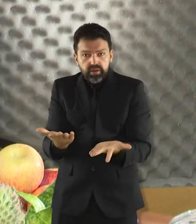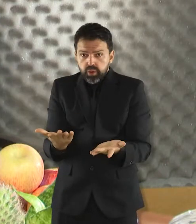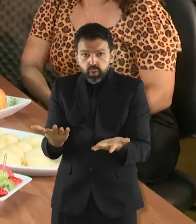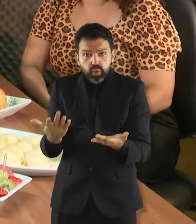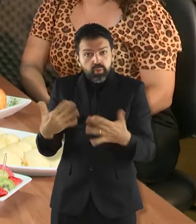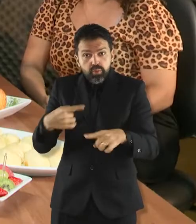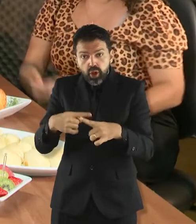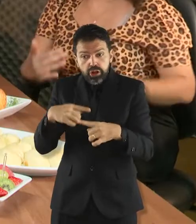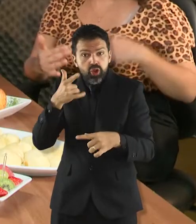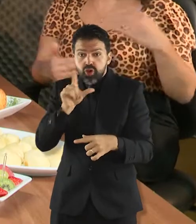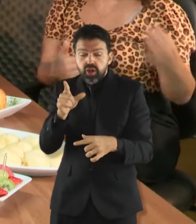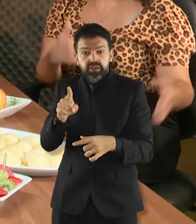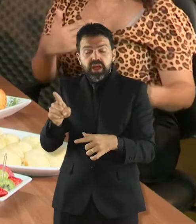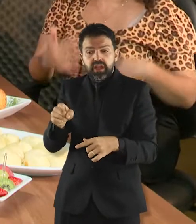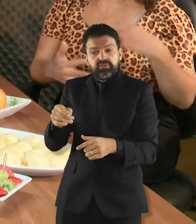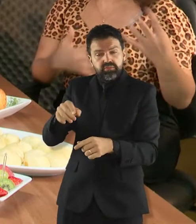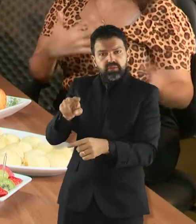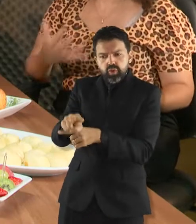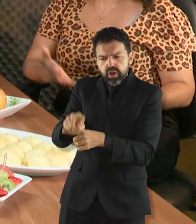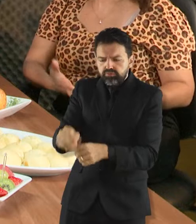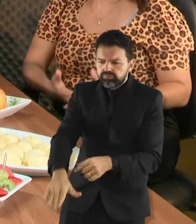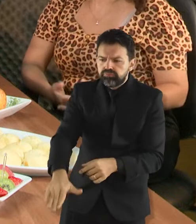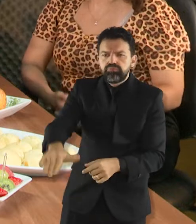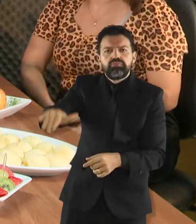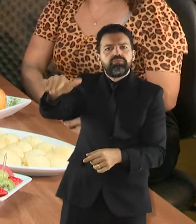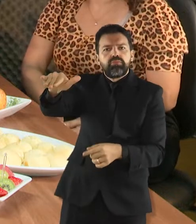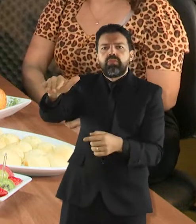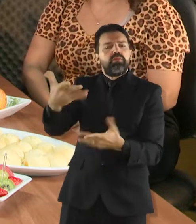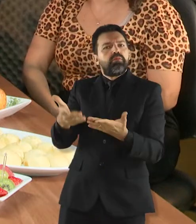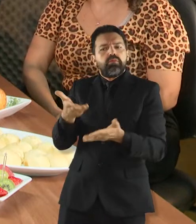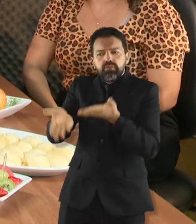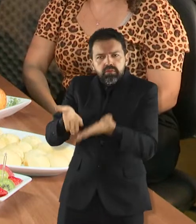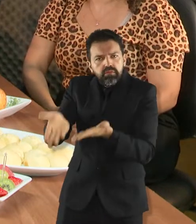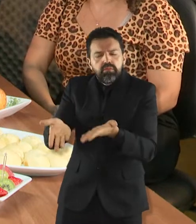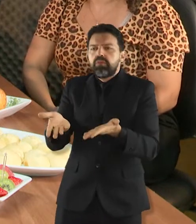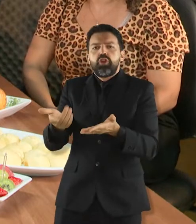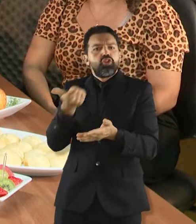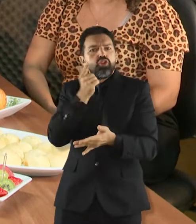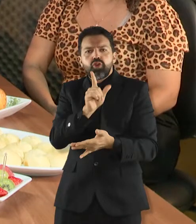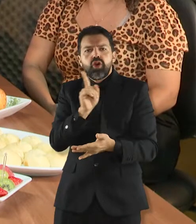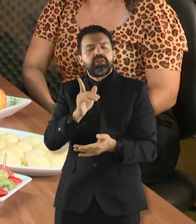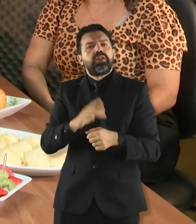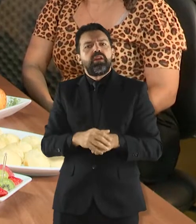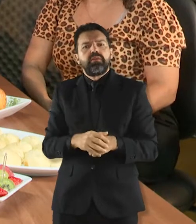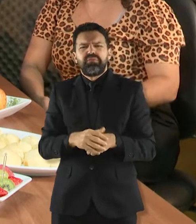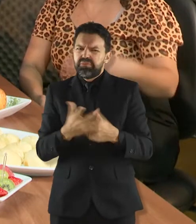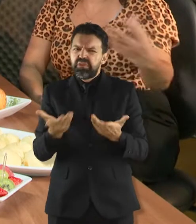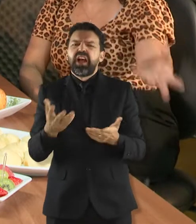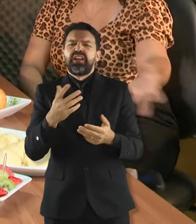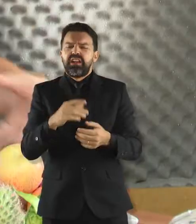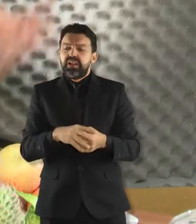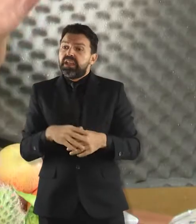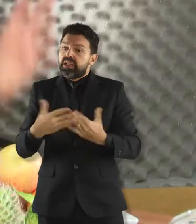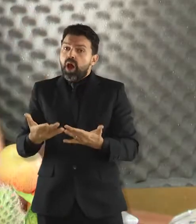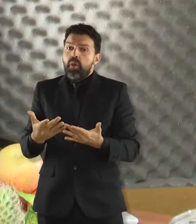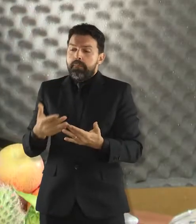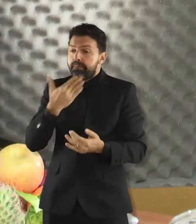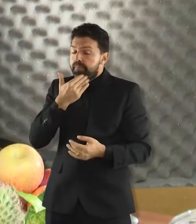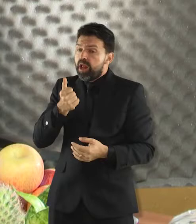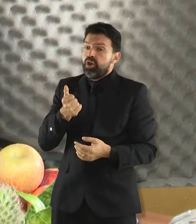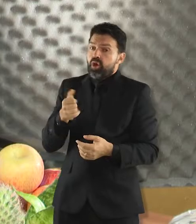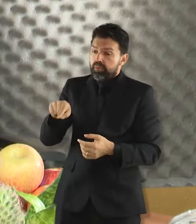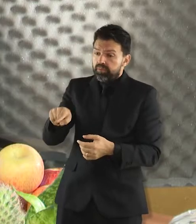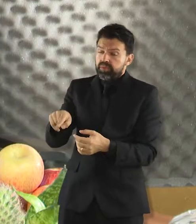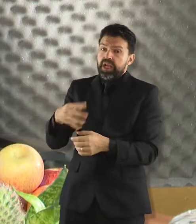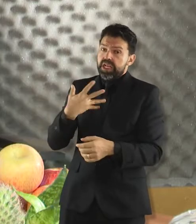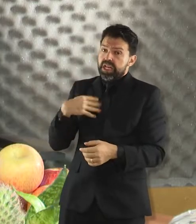né? Mães que têm os filhos, mas que não criam, não consegue criar, não consegue. E pro bem da criança, eles terminam deixando com outra